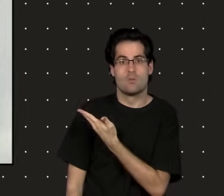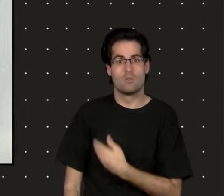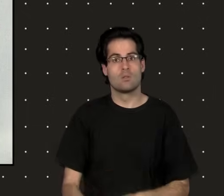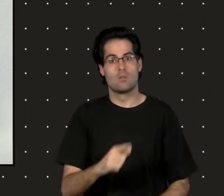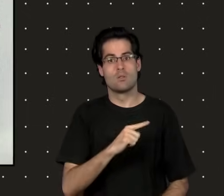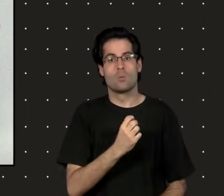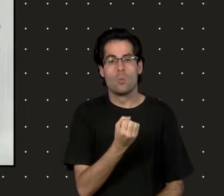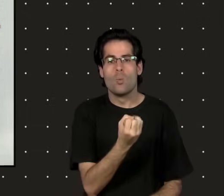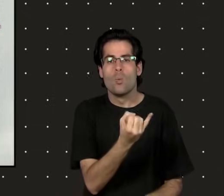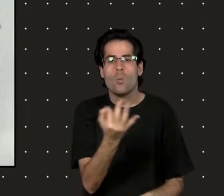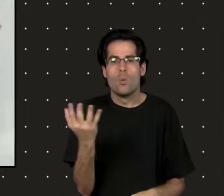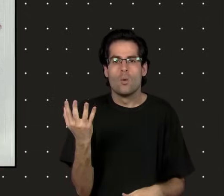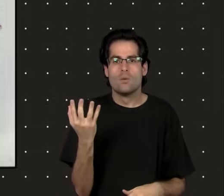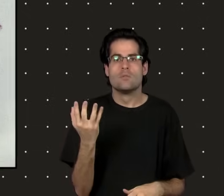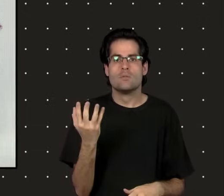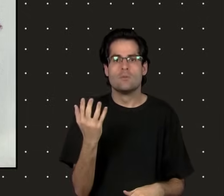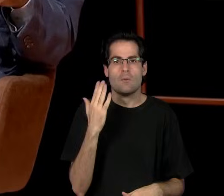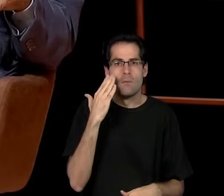estamos